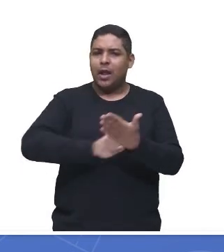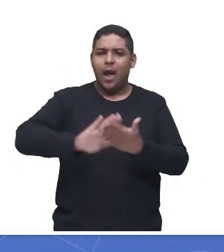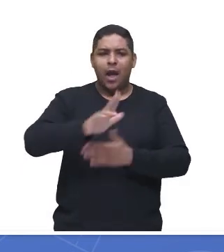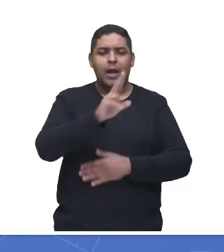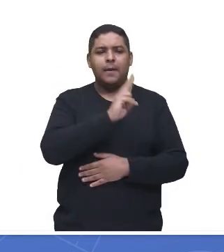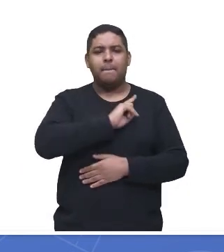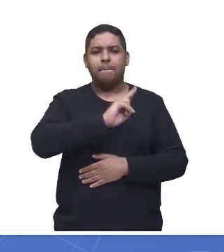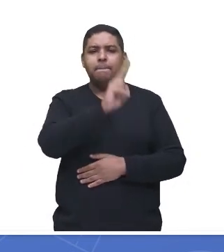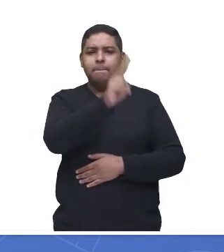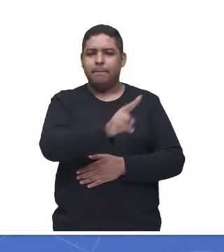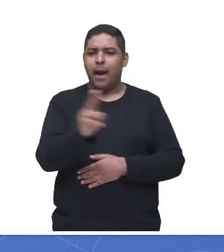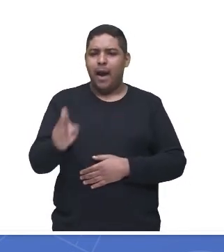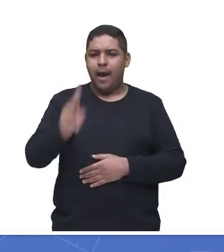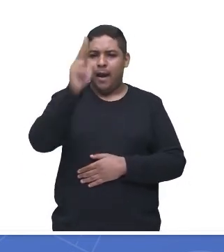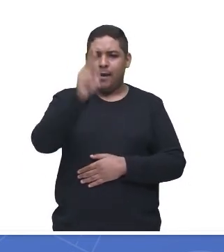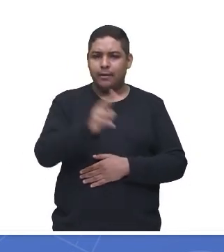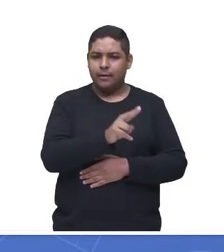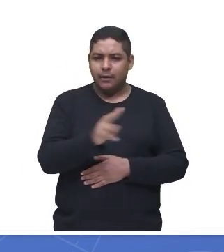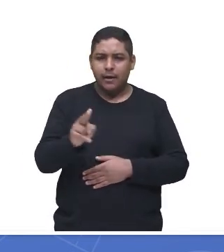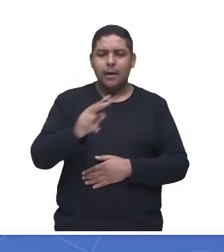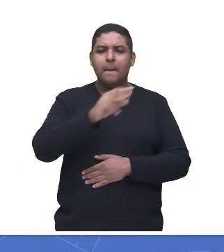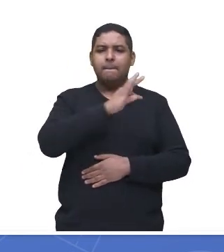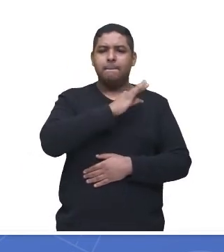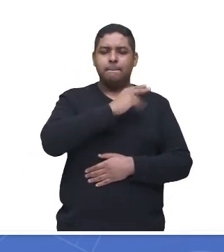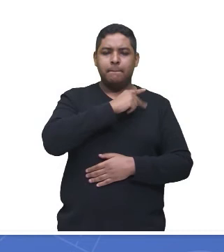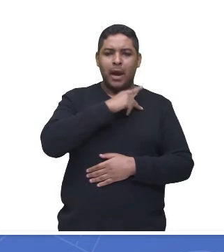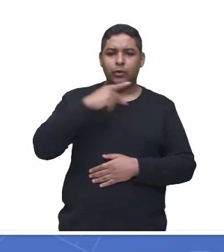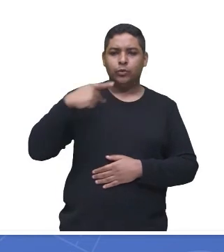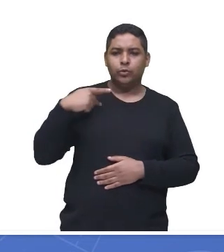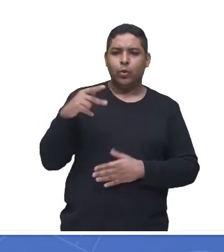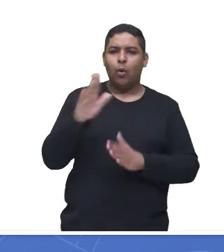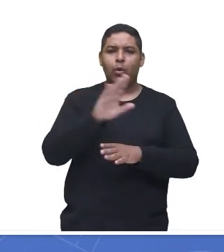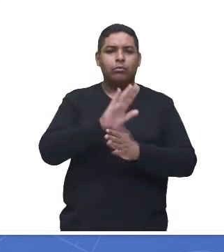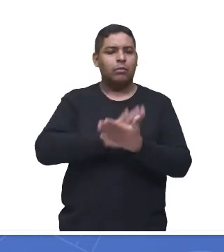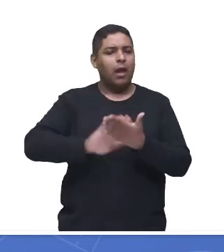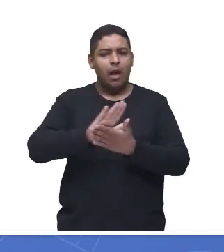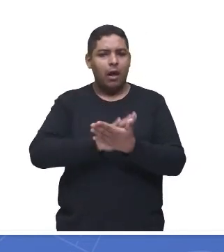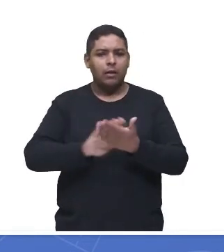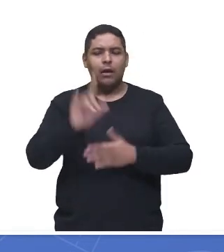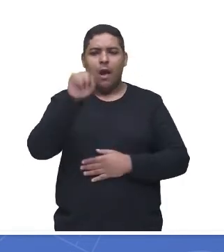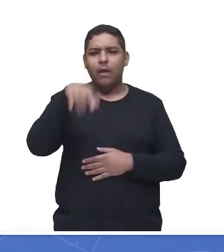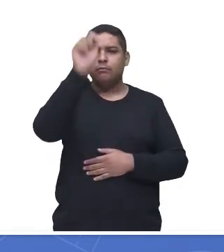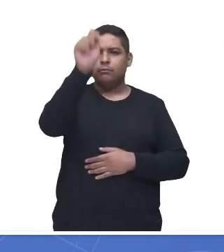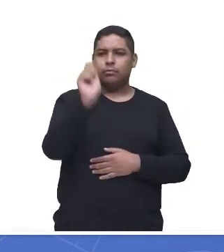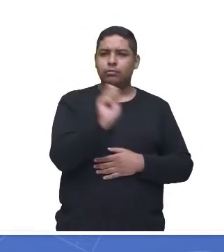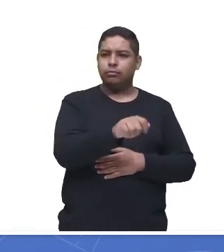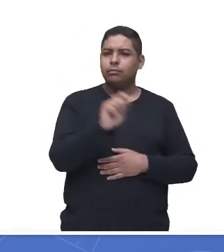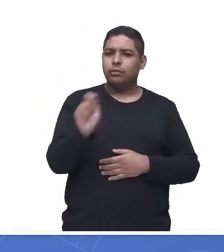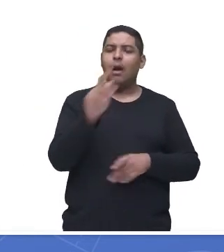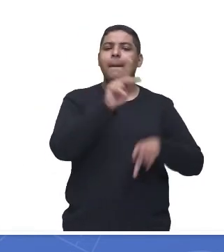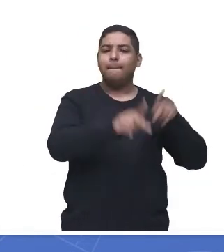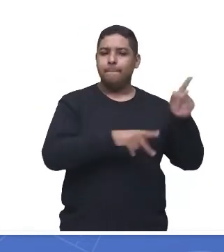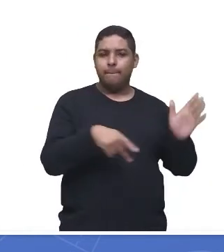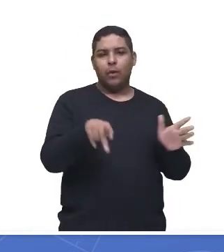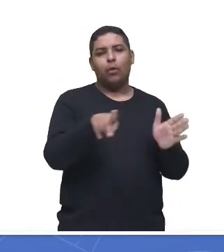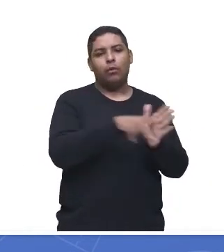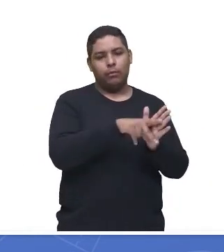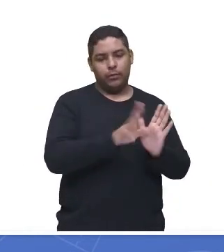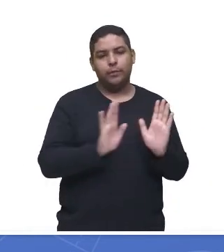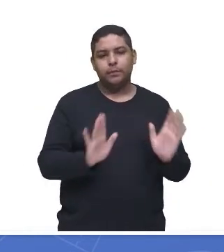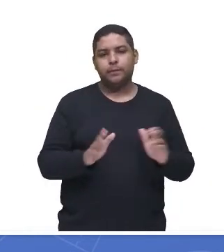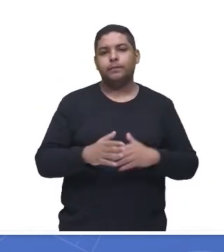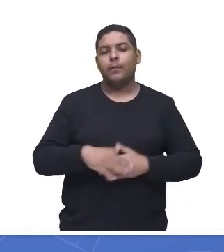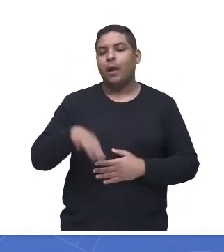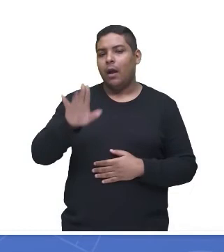não é pastor, né? Mas é uma benzedeira, uma pessoa do povo. Então, são esses tipos de exemplos assim que a gente pede para